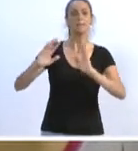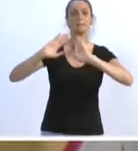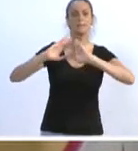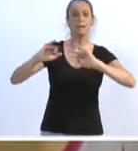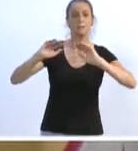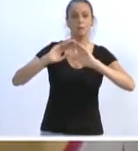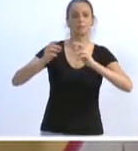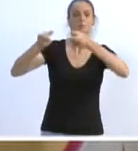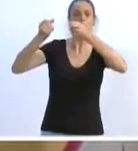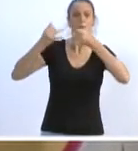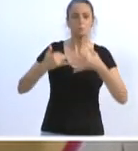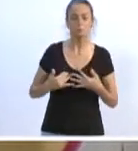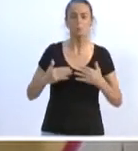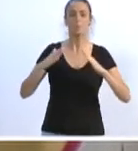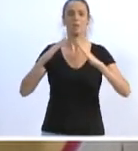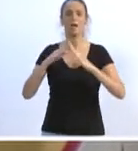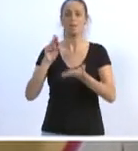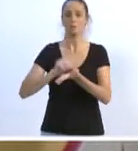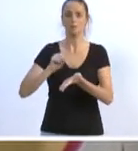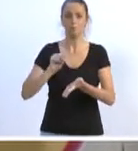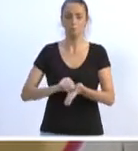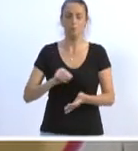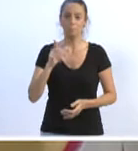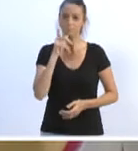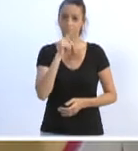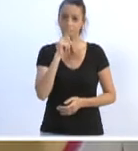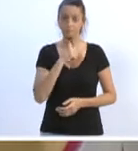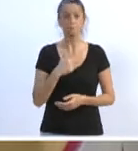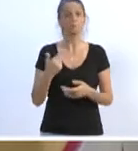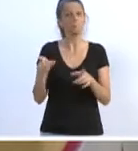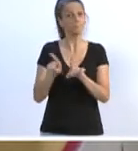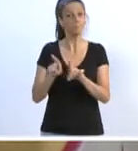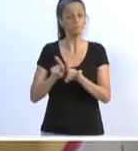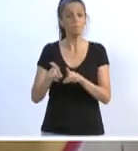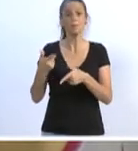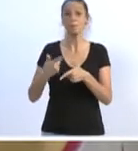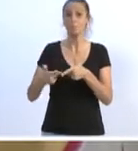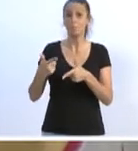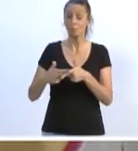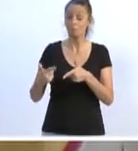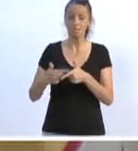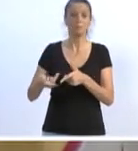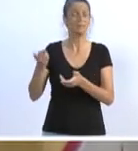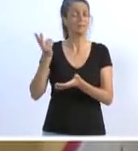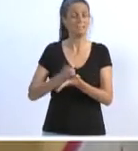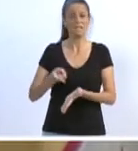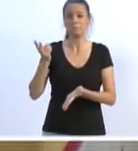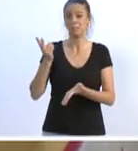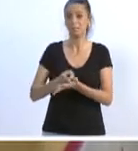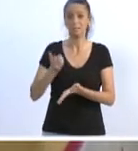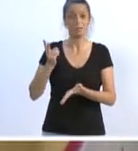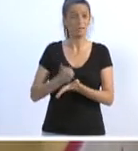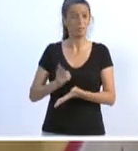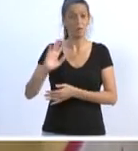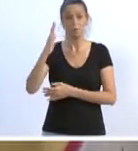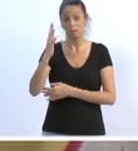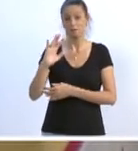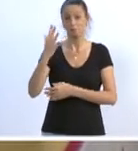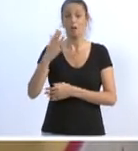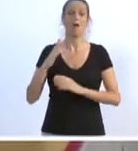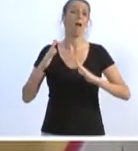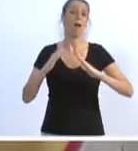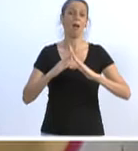à falta de água com relação é o problema constante que tem ali da falta de água mas que